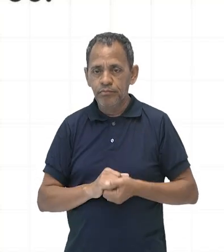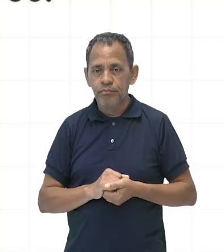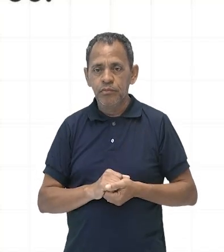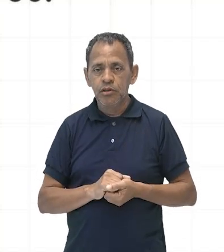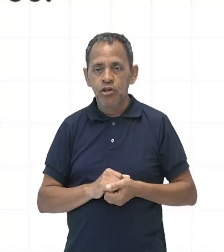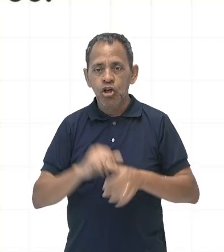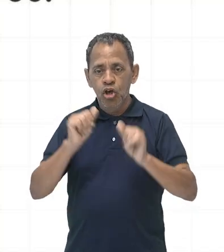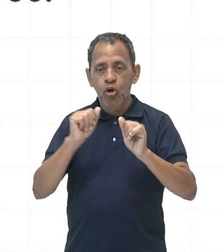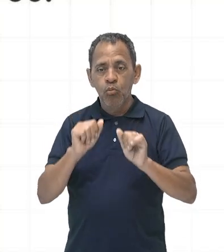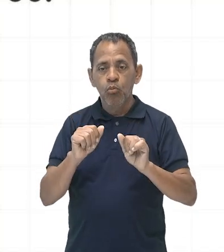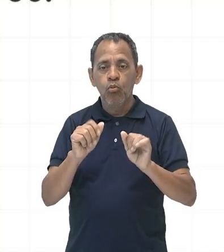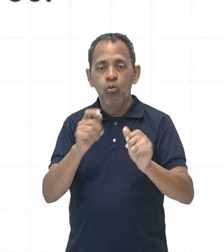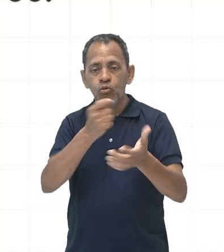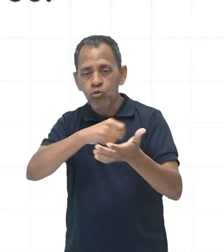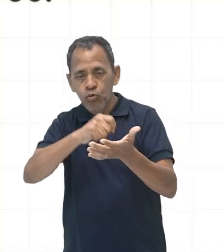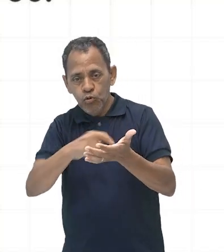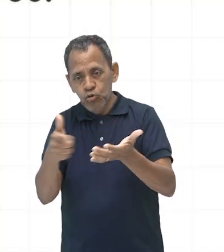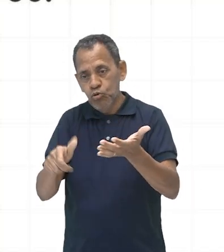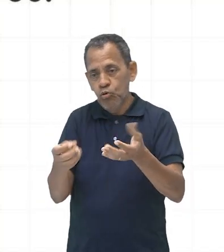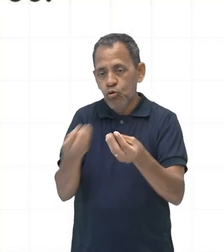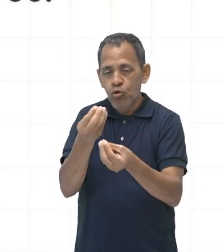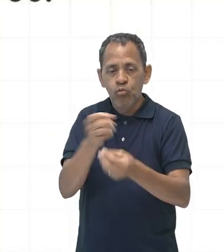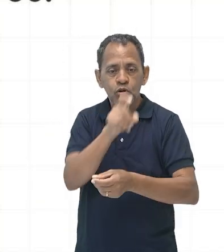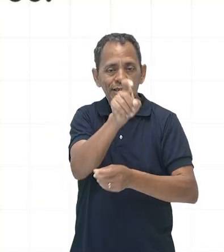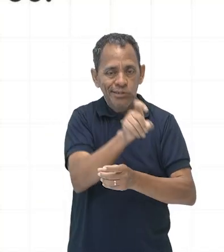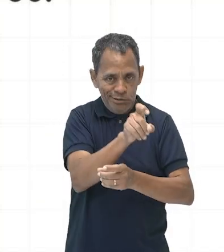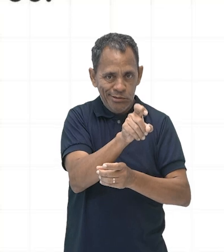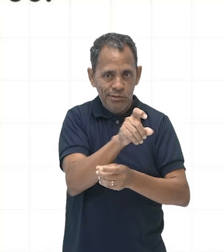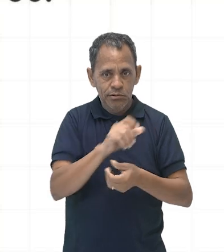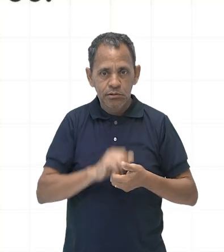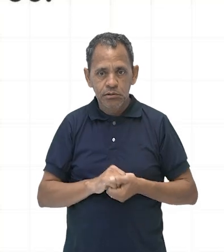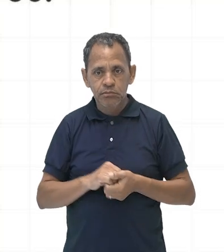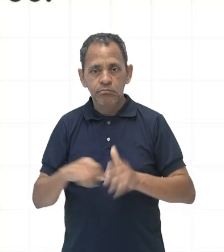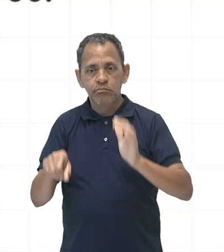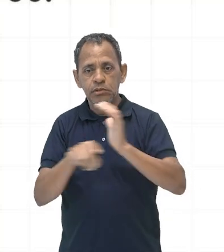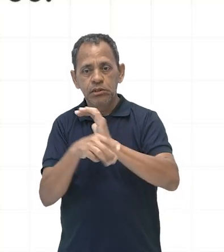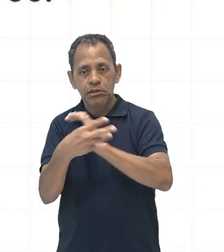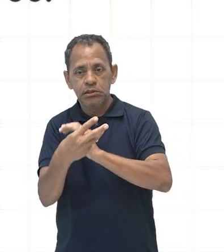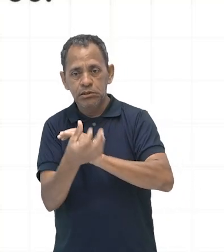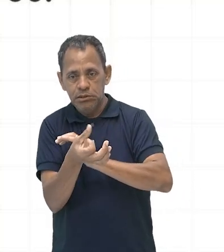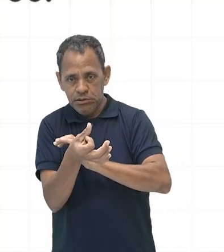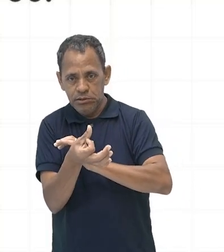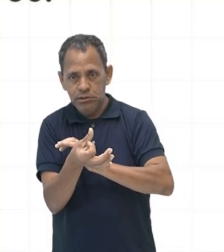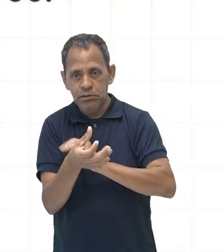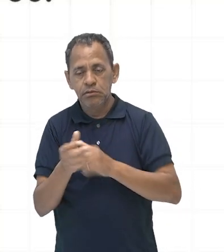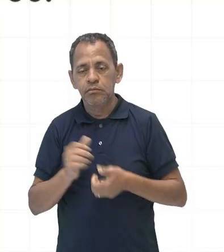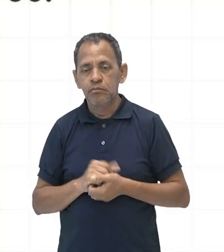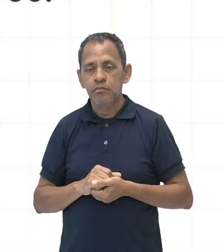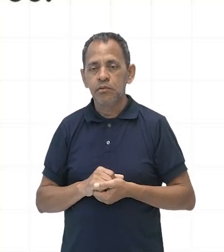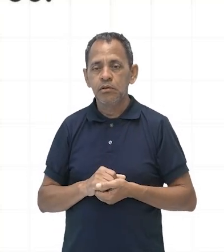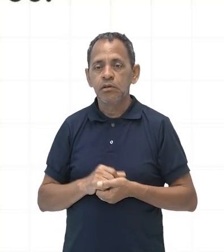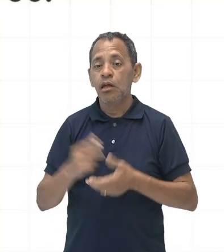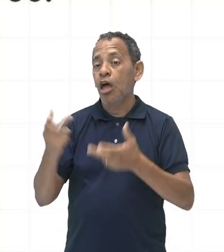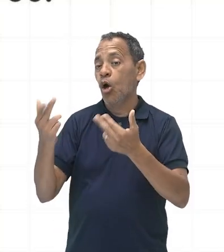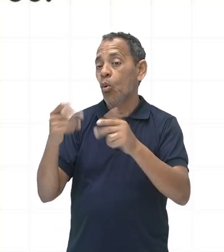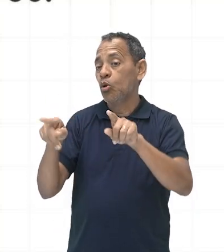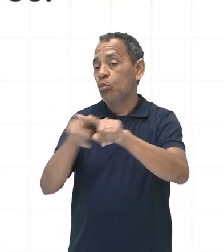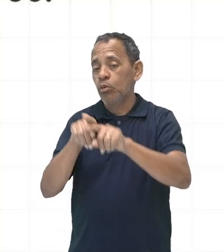posso escrever x menos 36 é a mesma coisa